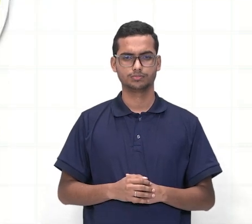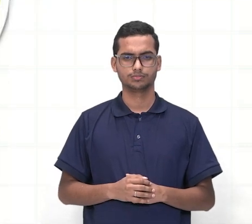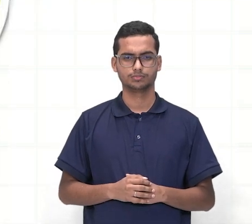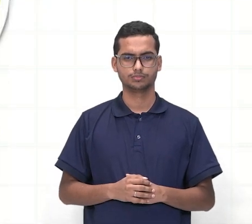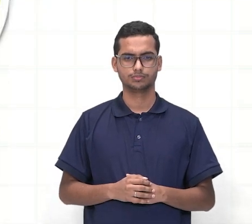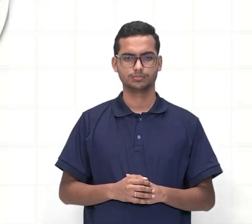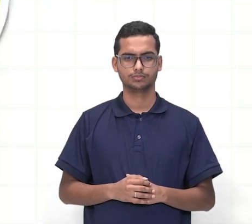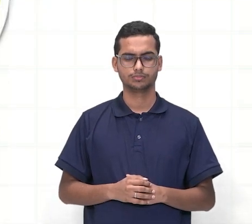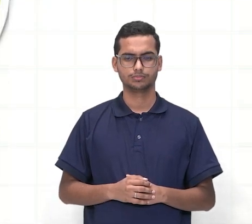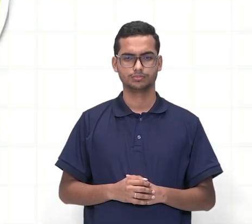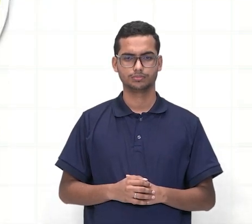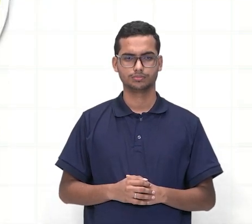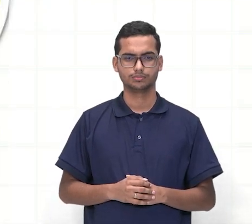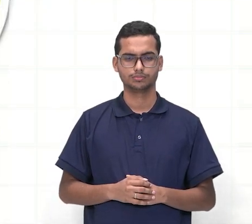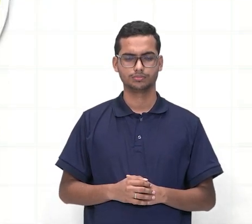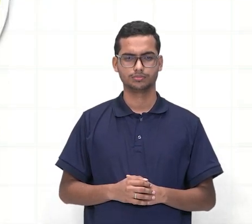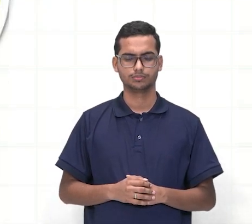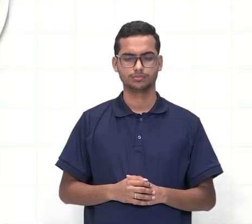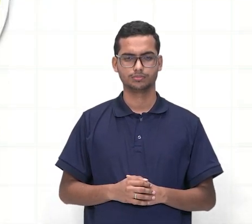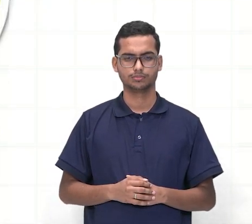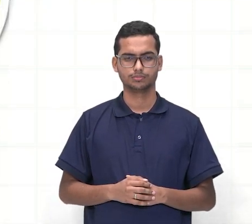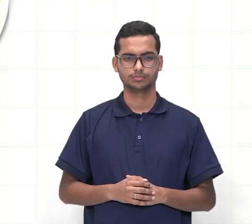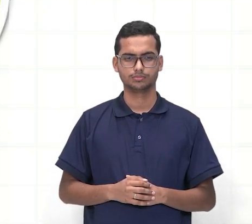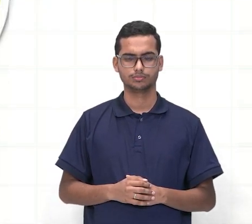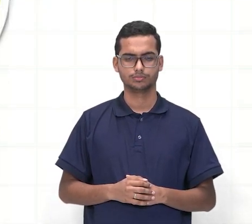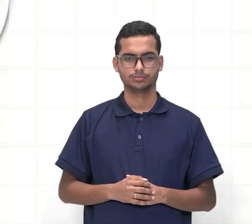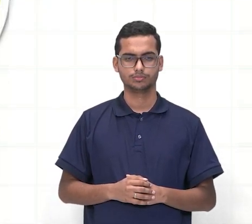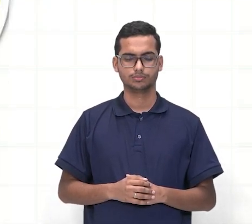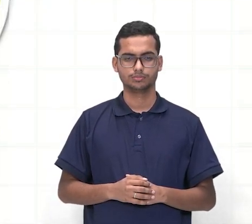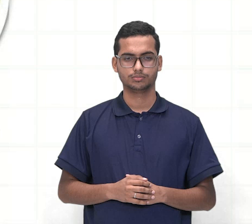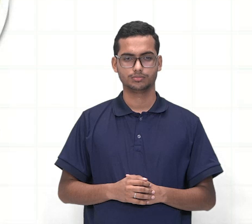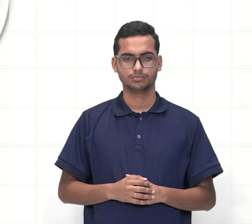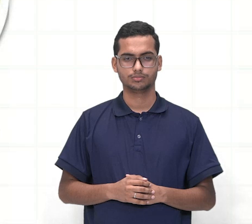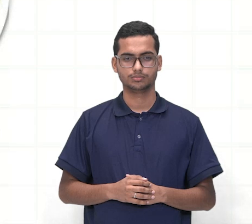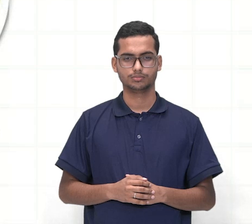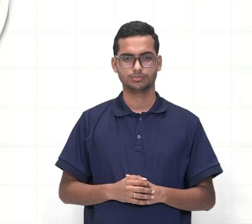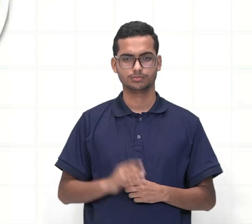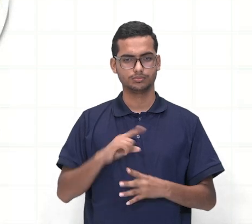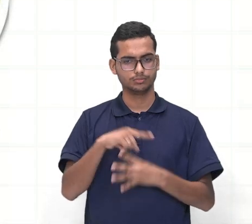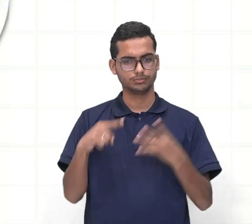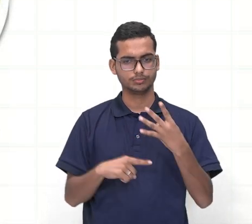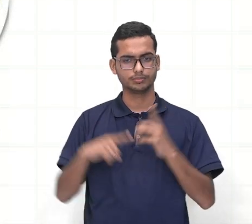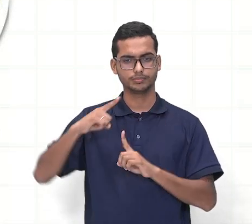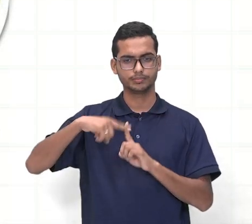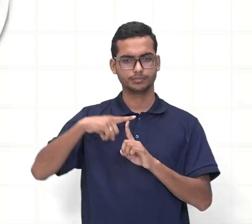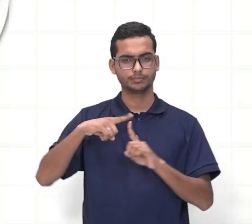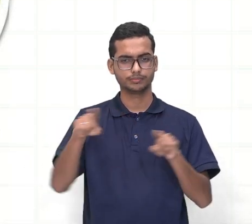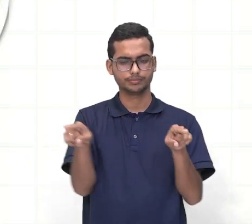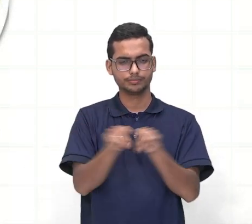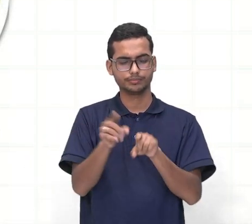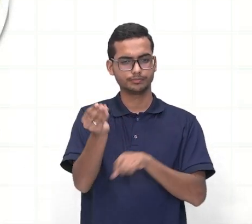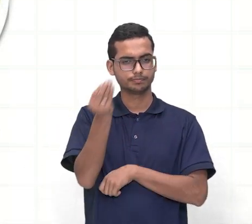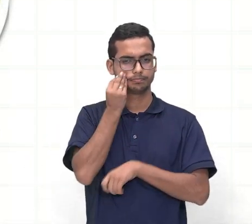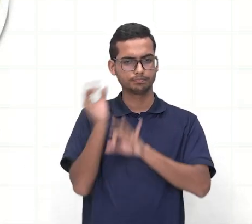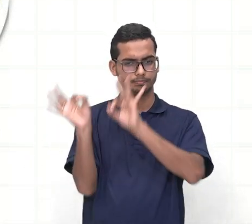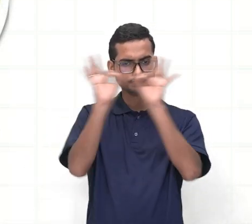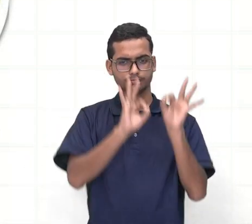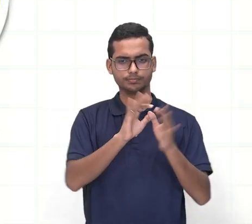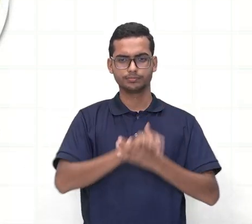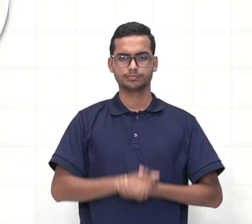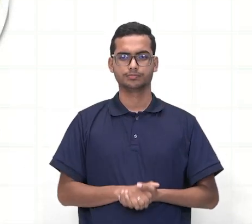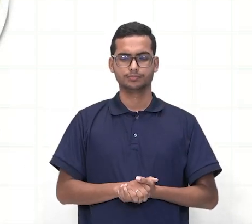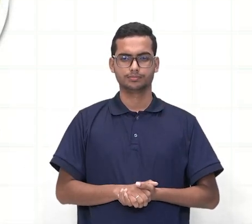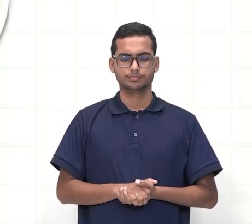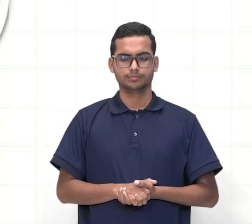protozoários, certo? Então, aqui observando, nós